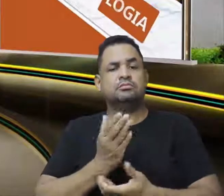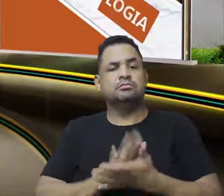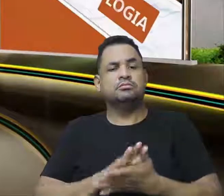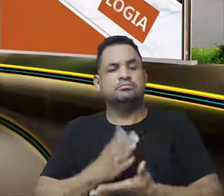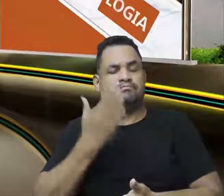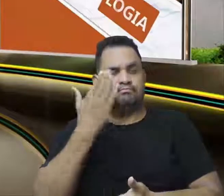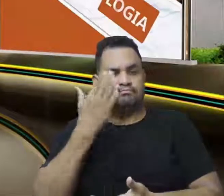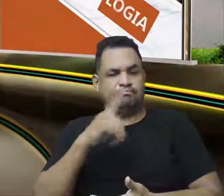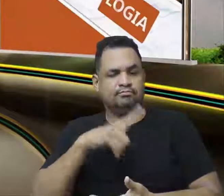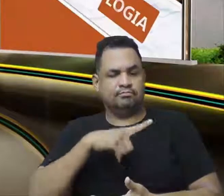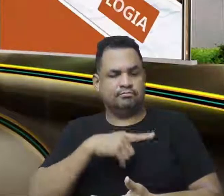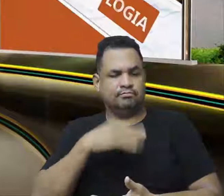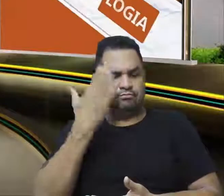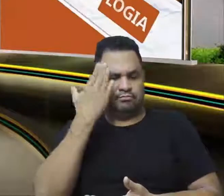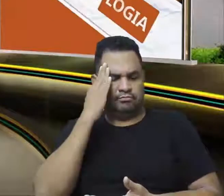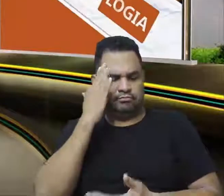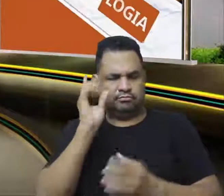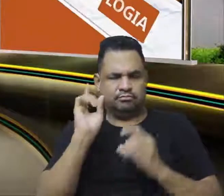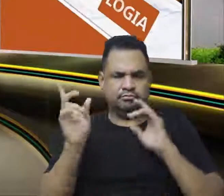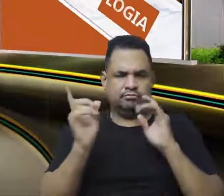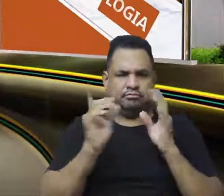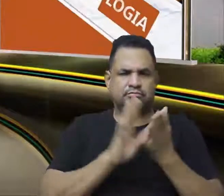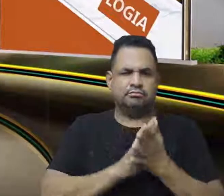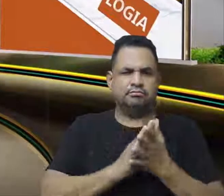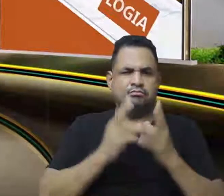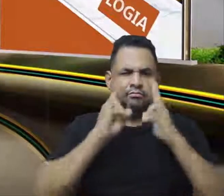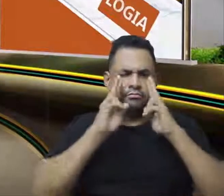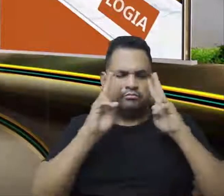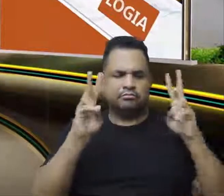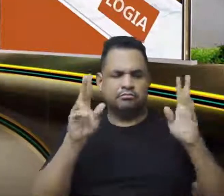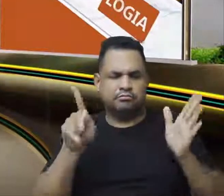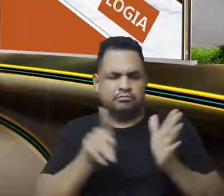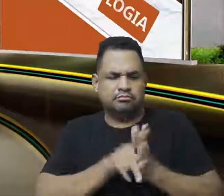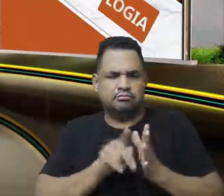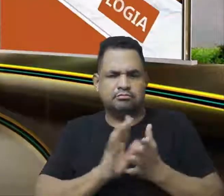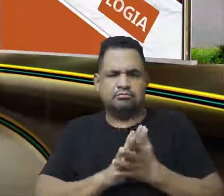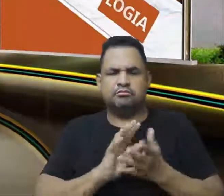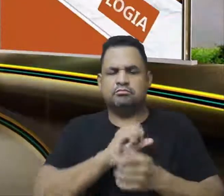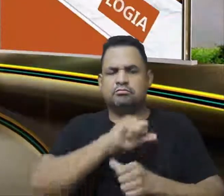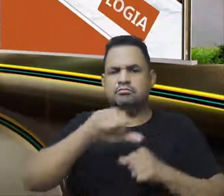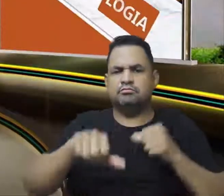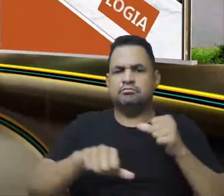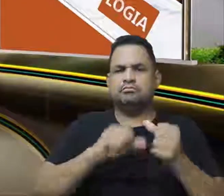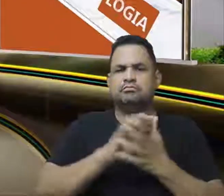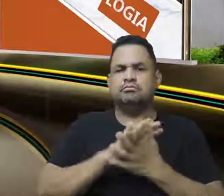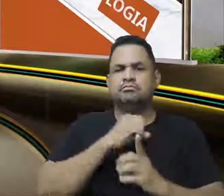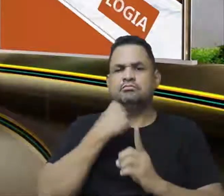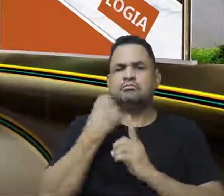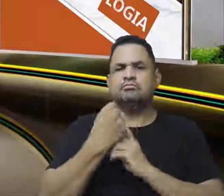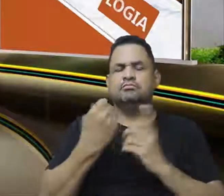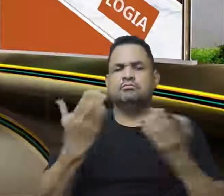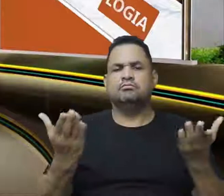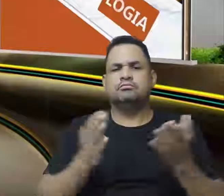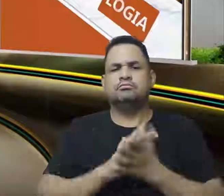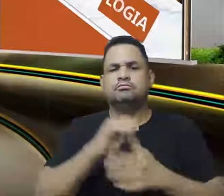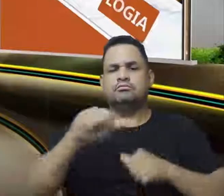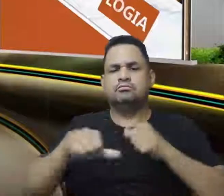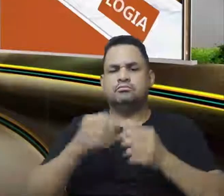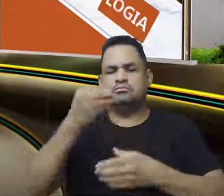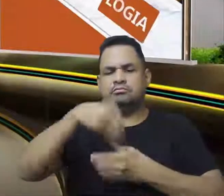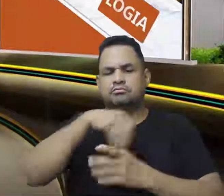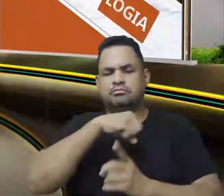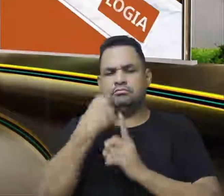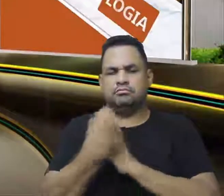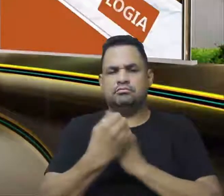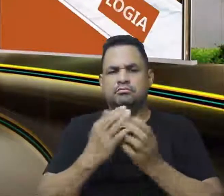compreendido né Cada um tem uma visão bem peculiar né do sobre mudança social e de como ver essas transformações que ocorrem